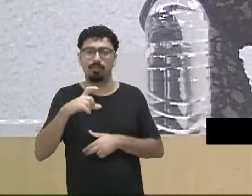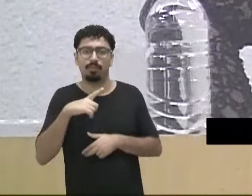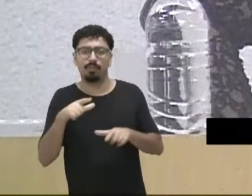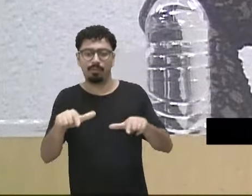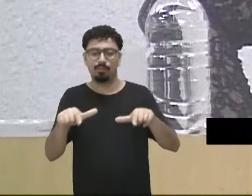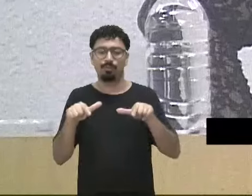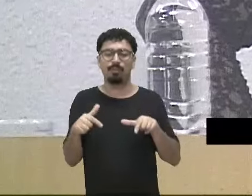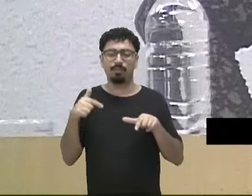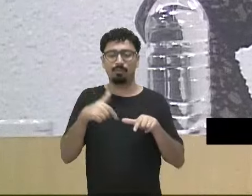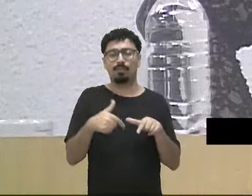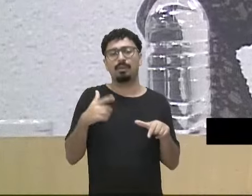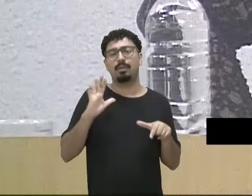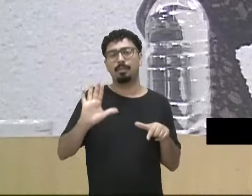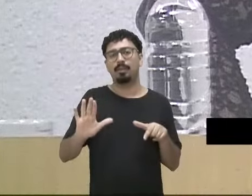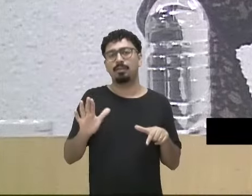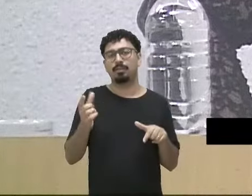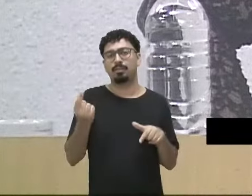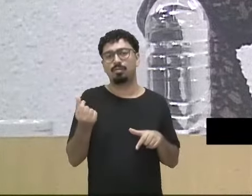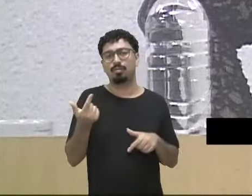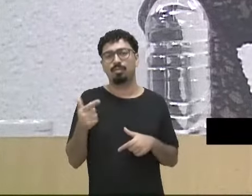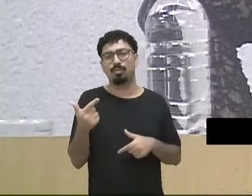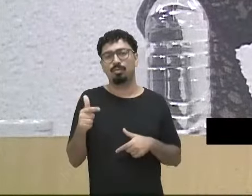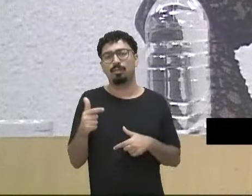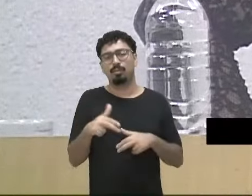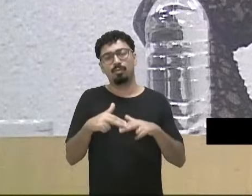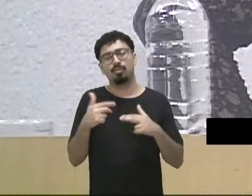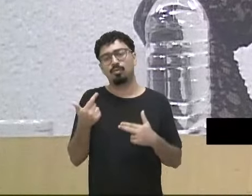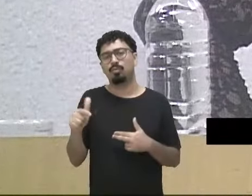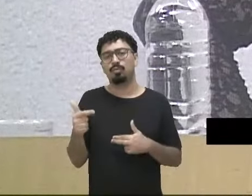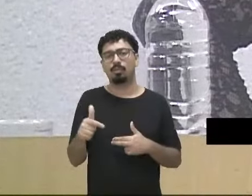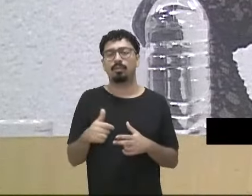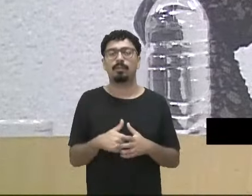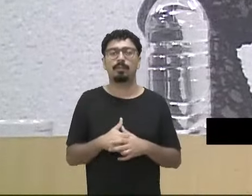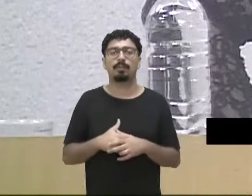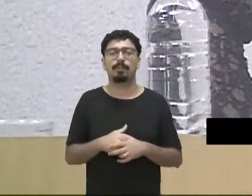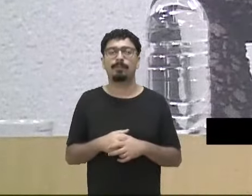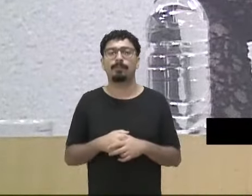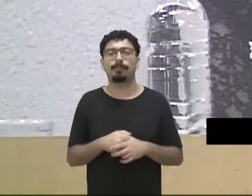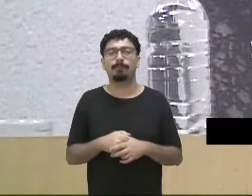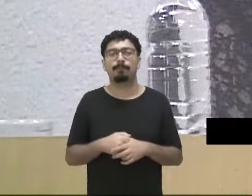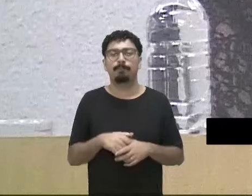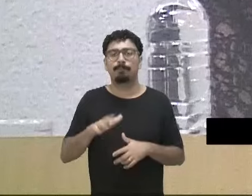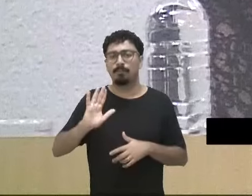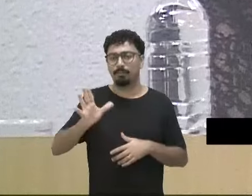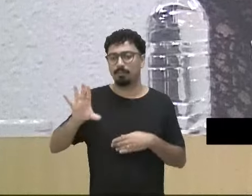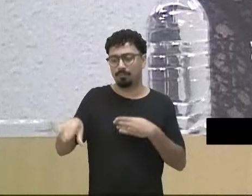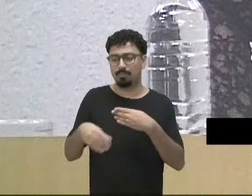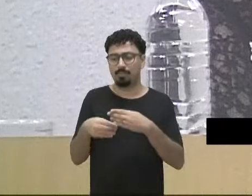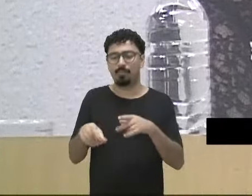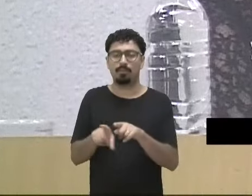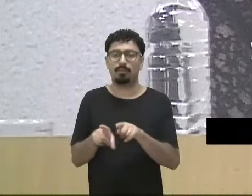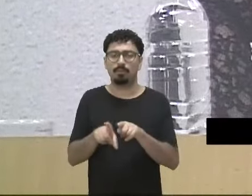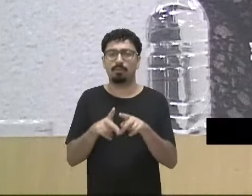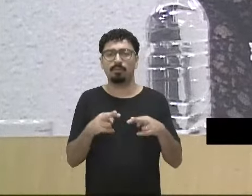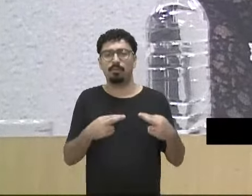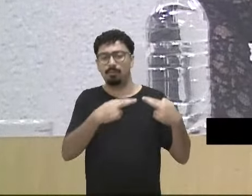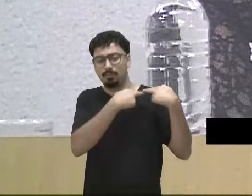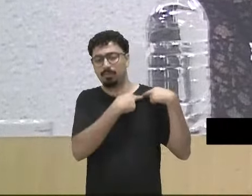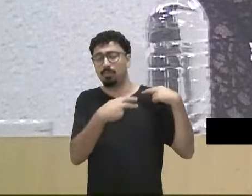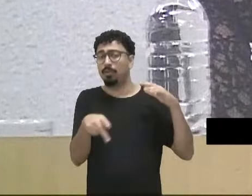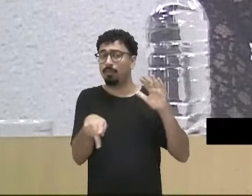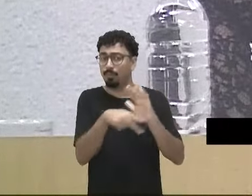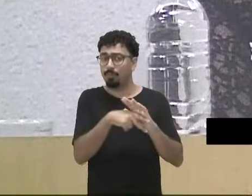dinheiro acabando, não ia ter o porquê. Previdência complementar, como o presidente já pontuou, é uma responsabilidade do Poder